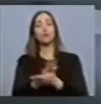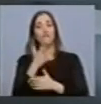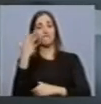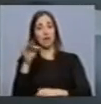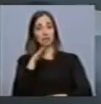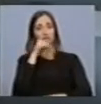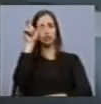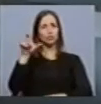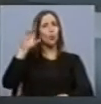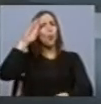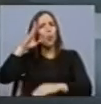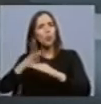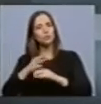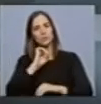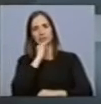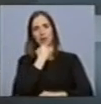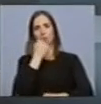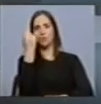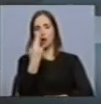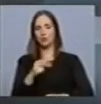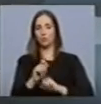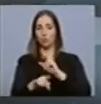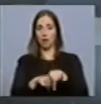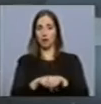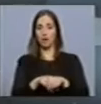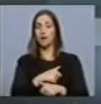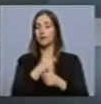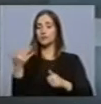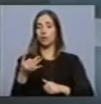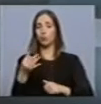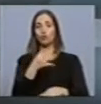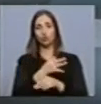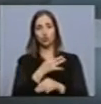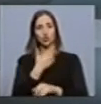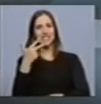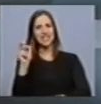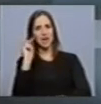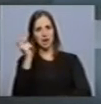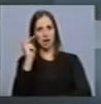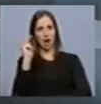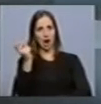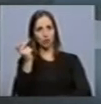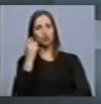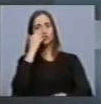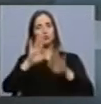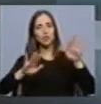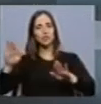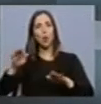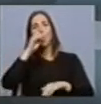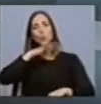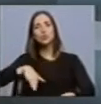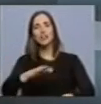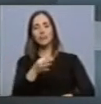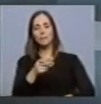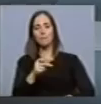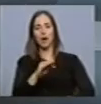o último segredo da arte moderna. O Porto comemorou os 100 anos da exposição no Jardim Passos Manuel, que agora chegou